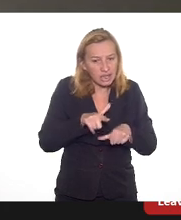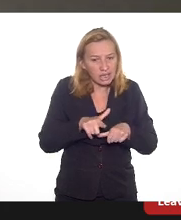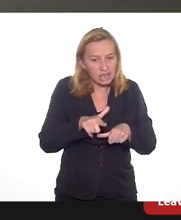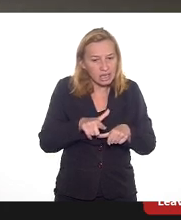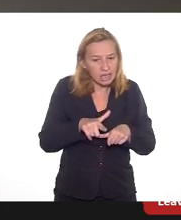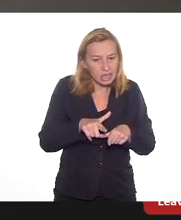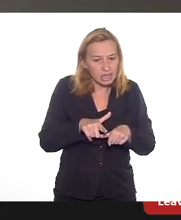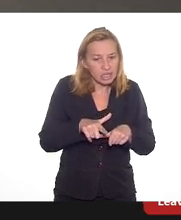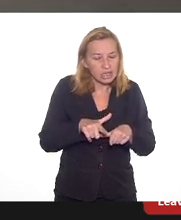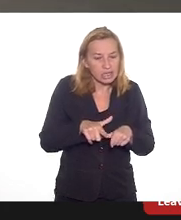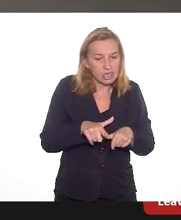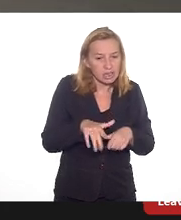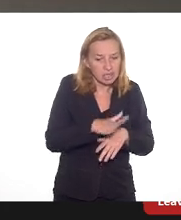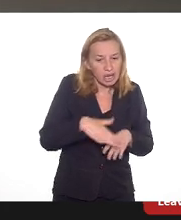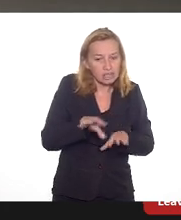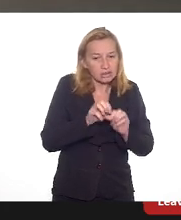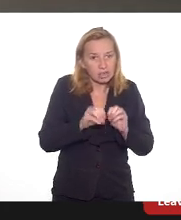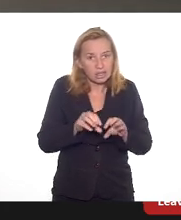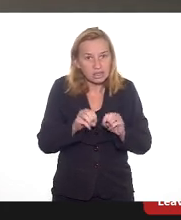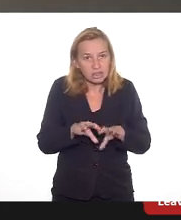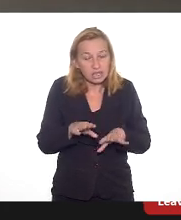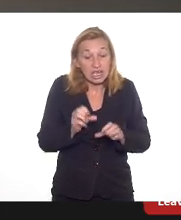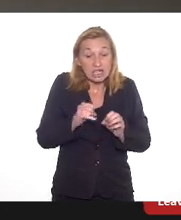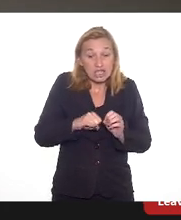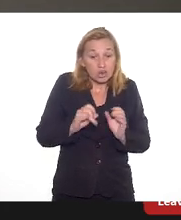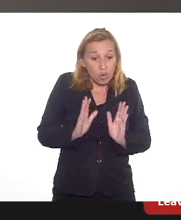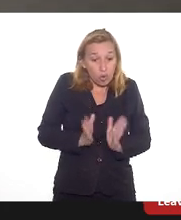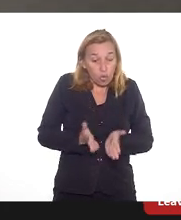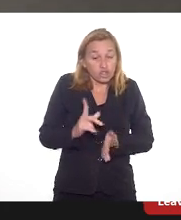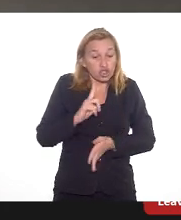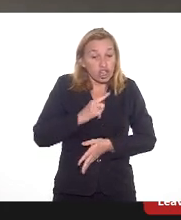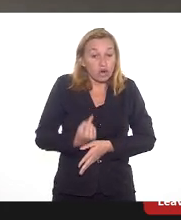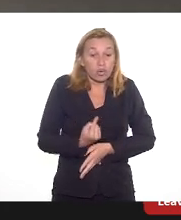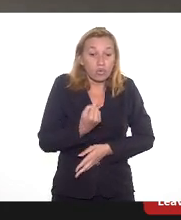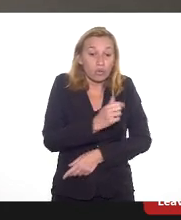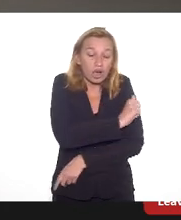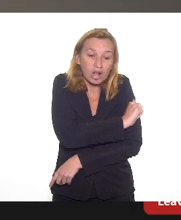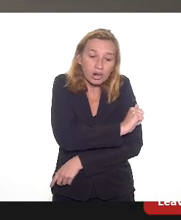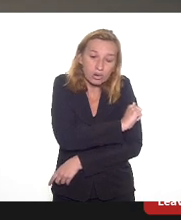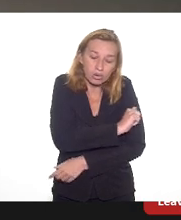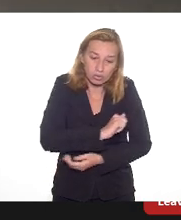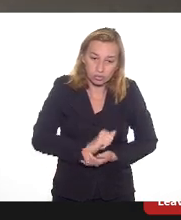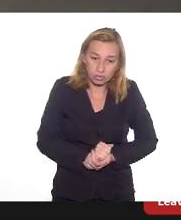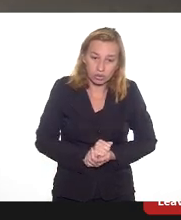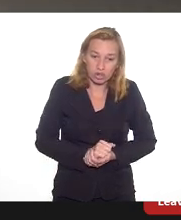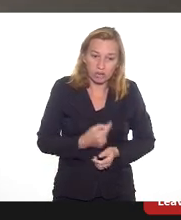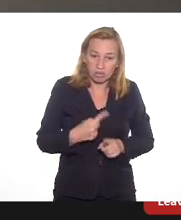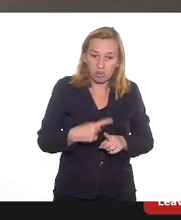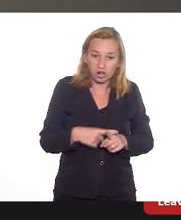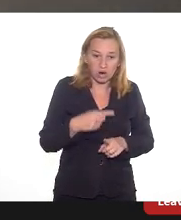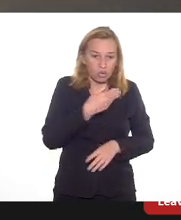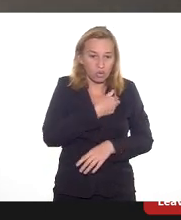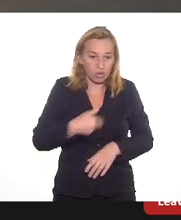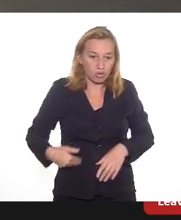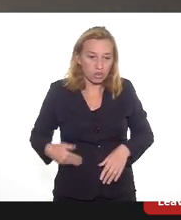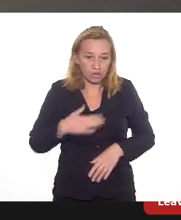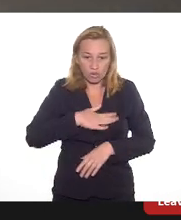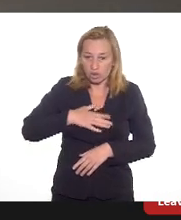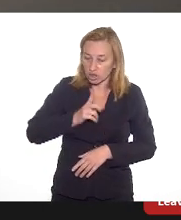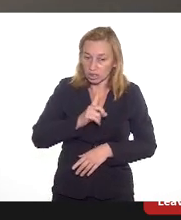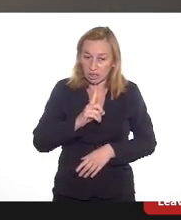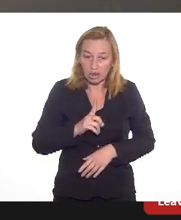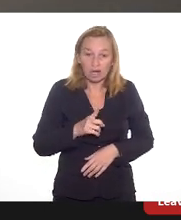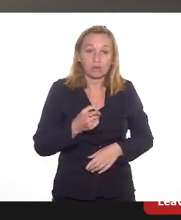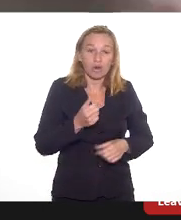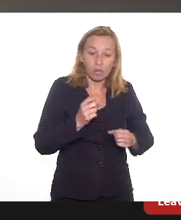a passagem na Secretaria de Educação, e se hoje tem algum aluno sendo educado, não é porque o governo fez por onde, não. O professor se empenha com a alma,